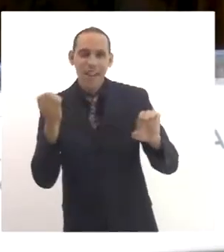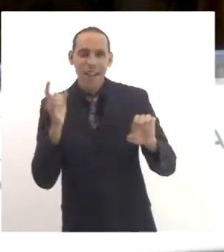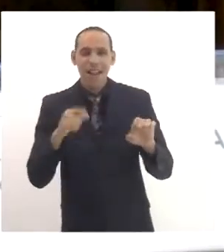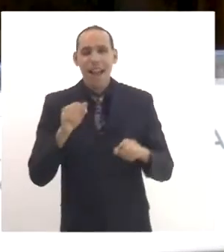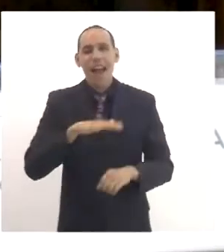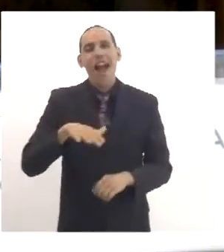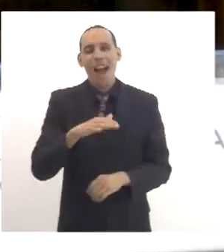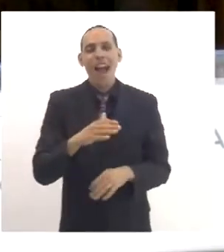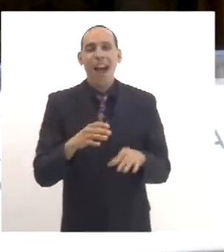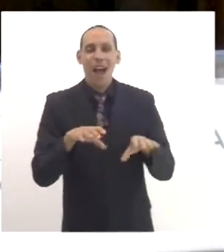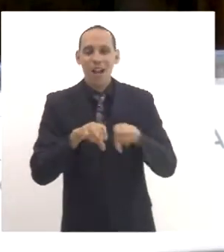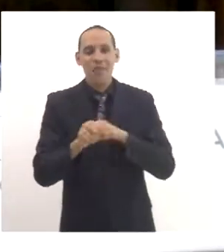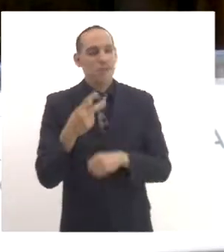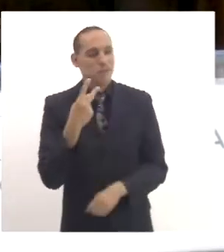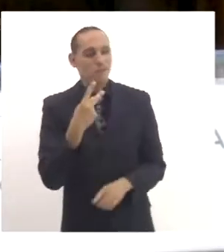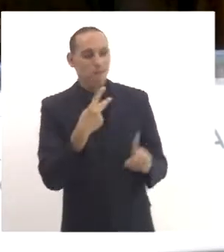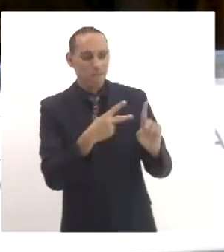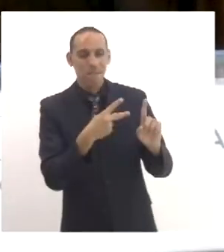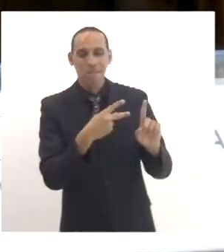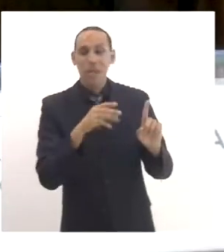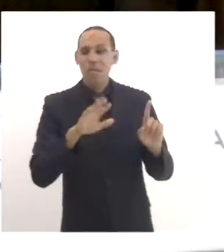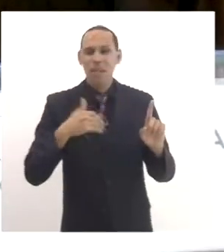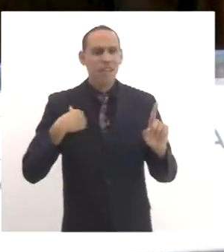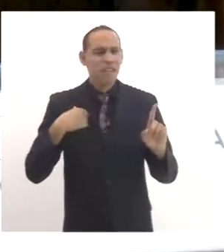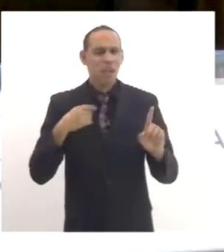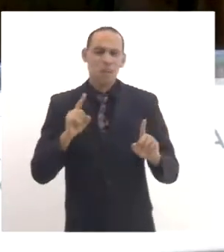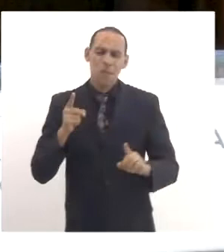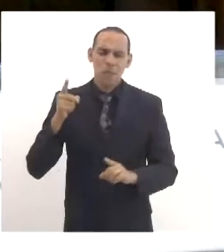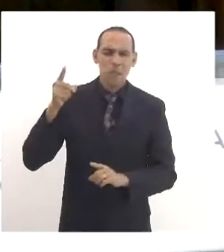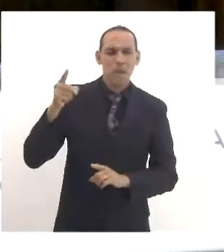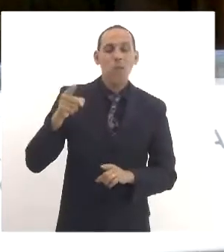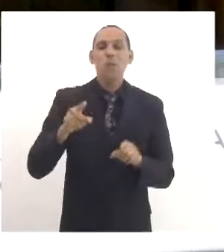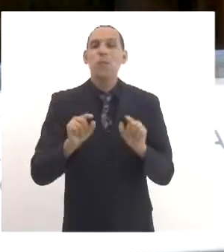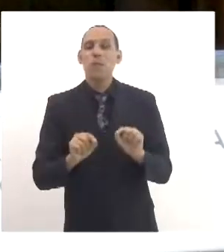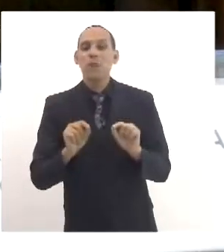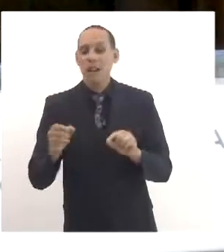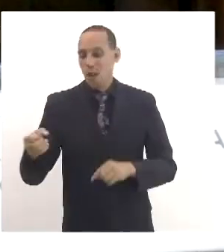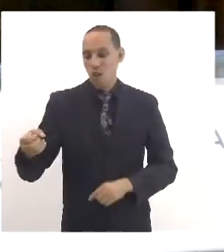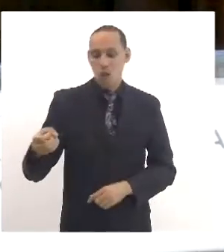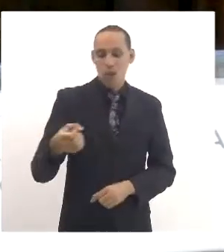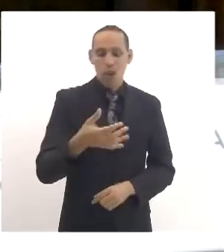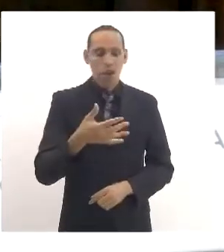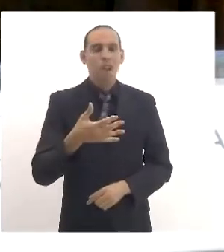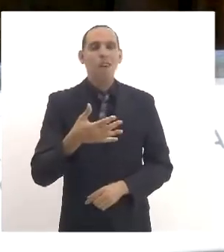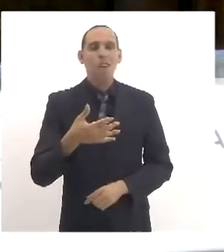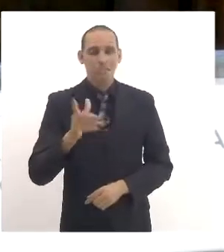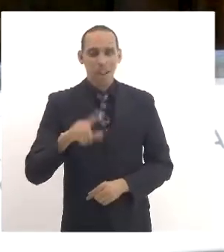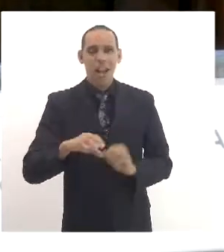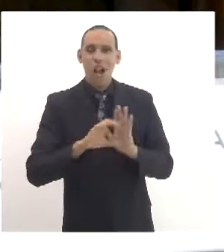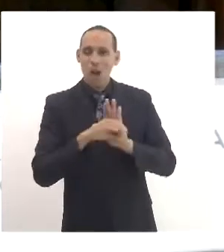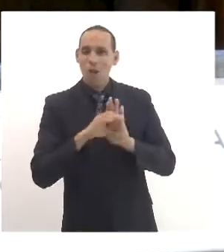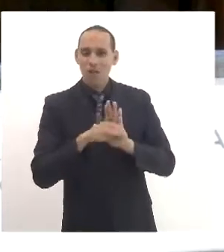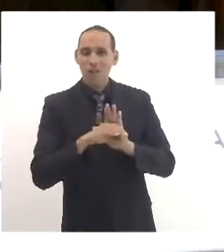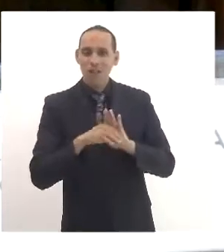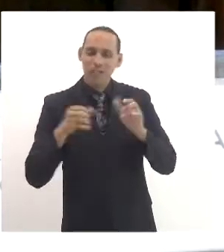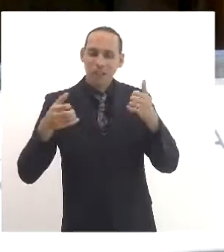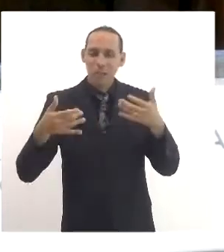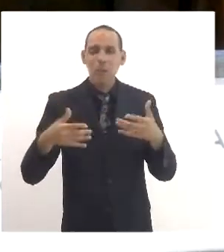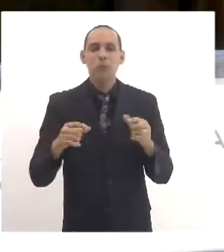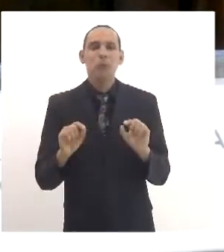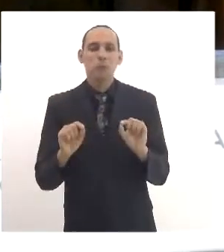formação. Mas eu iria além, né? A inovação, ela, como conceito, nos fala,